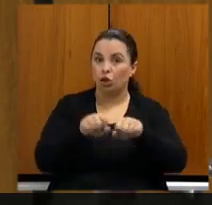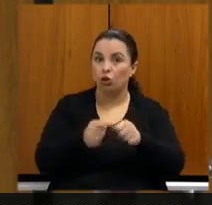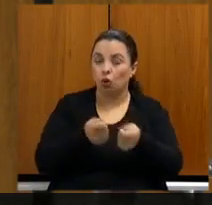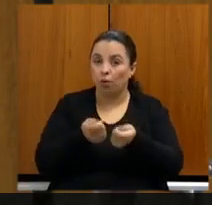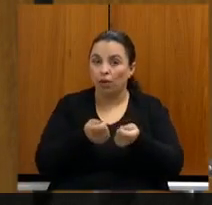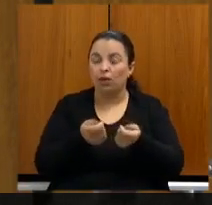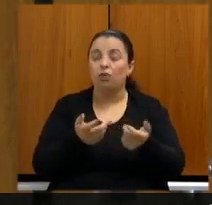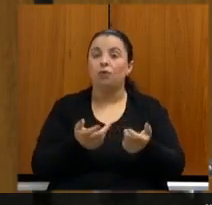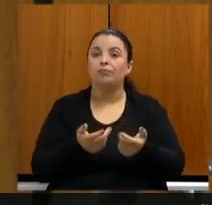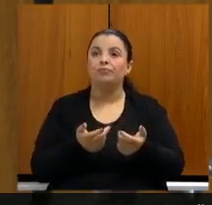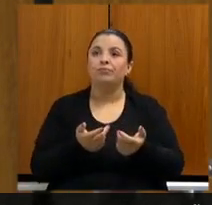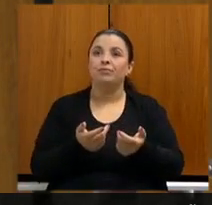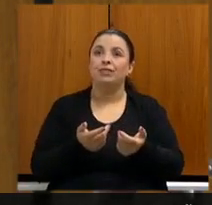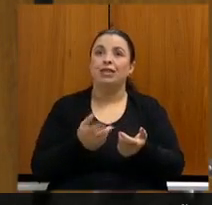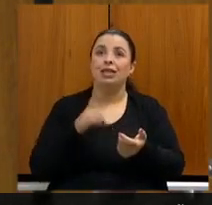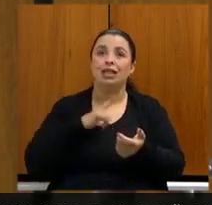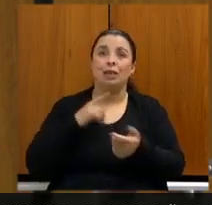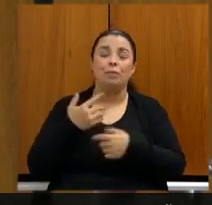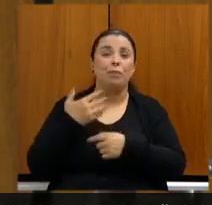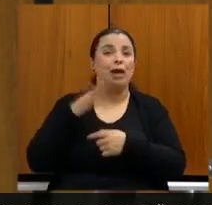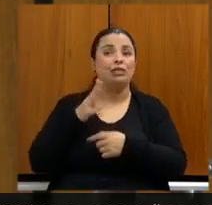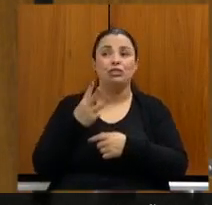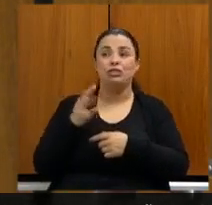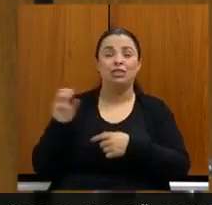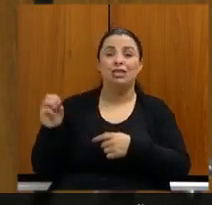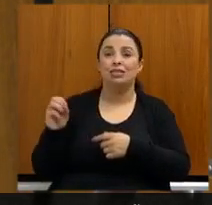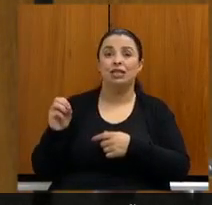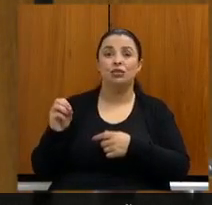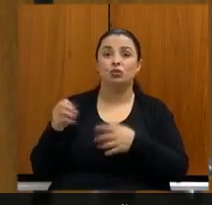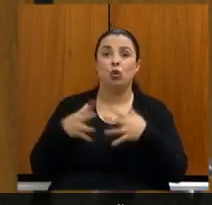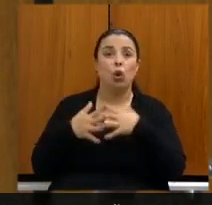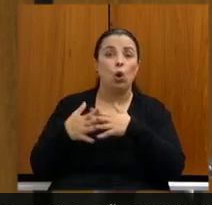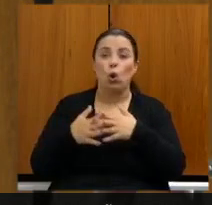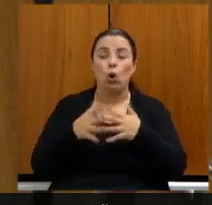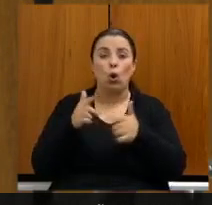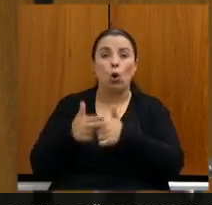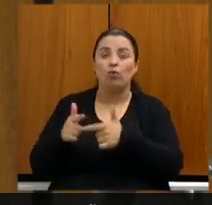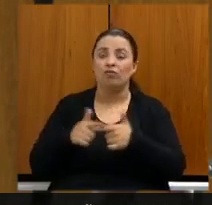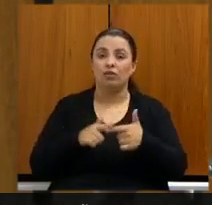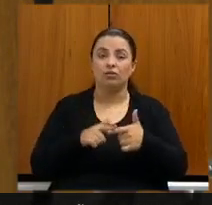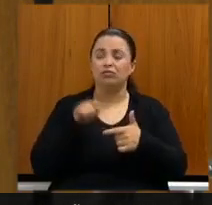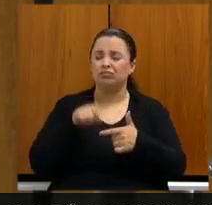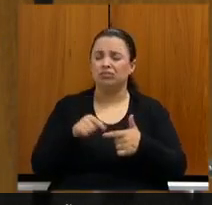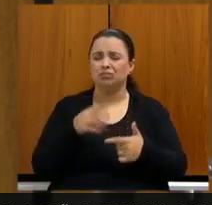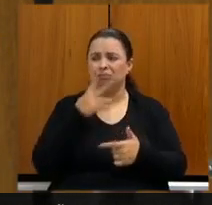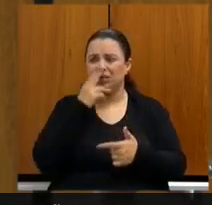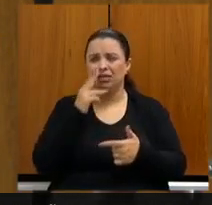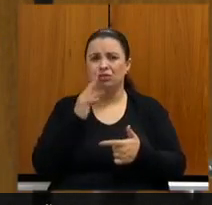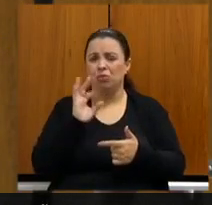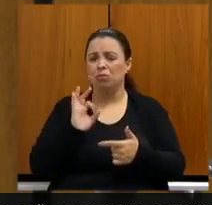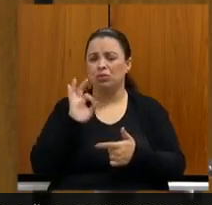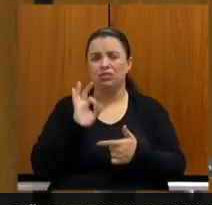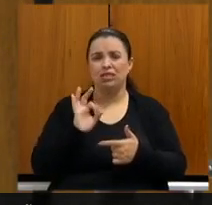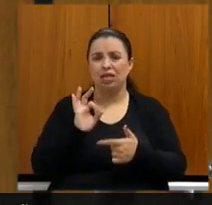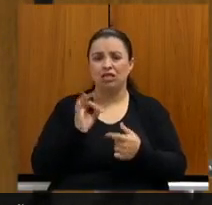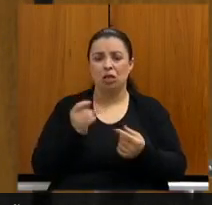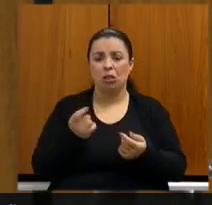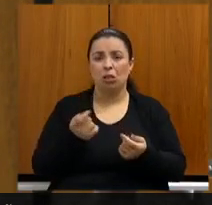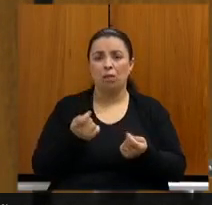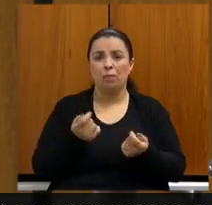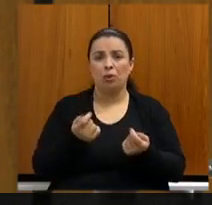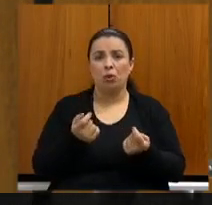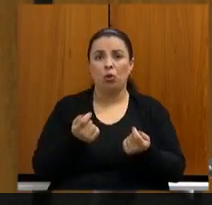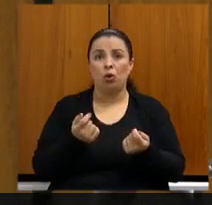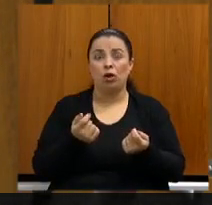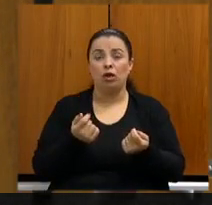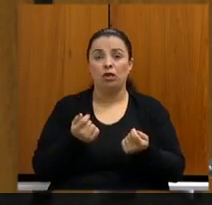passou dos 300 conflito Então é isso representam uma porcentagem insignificante do que